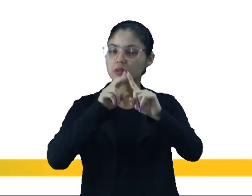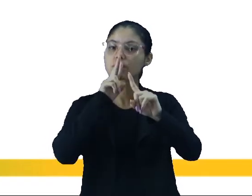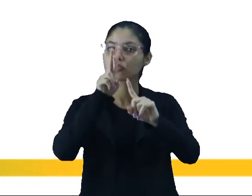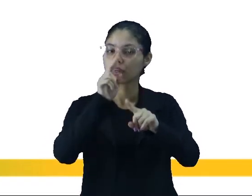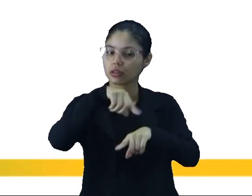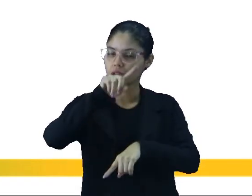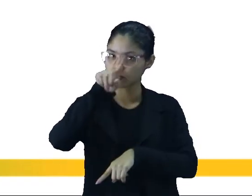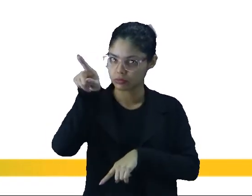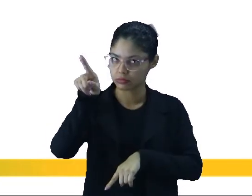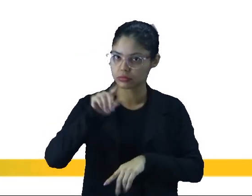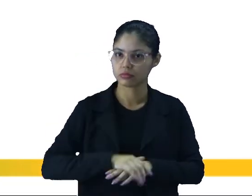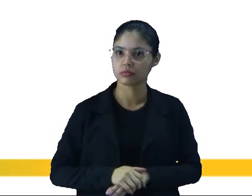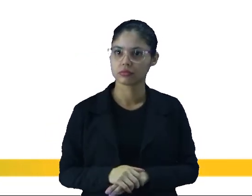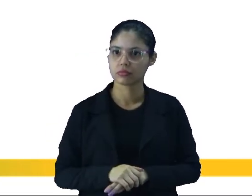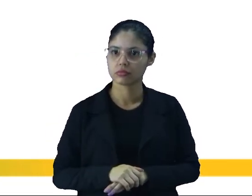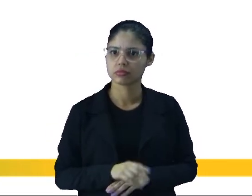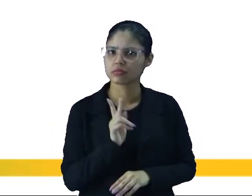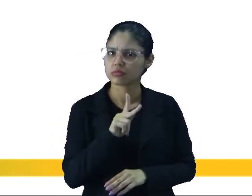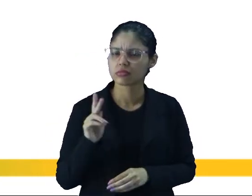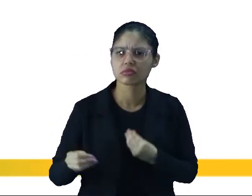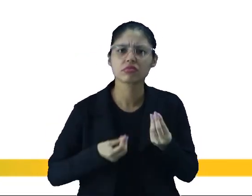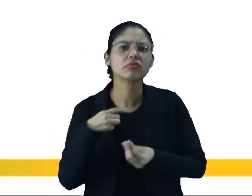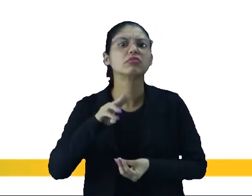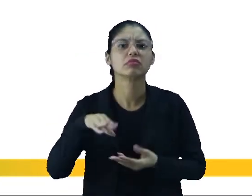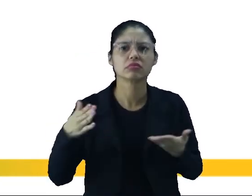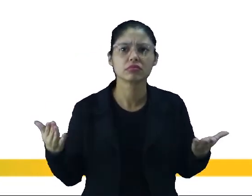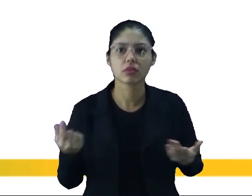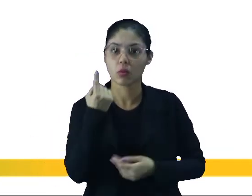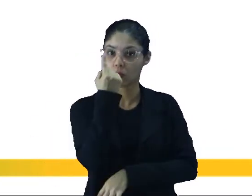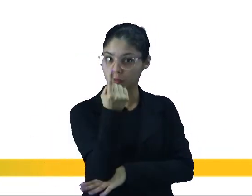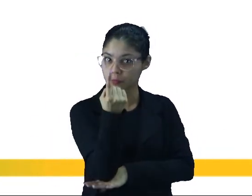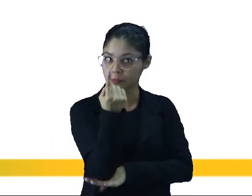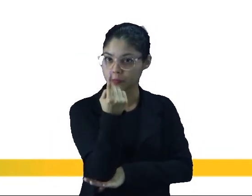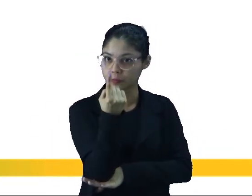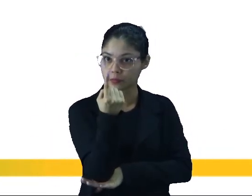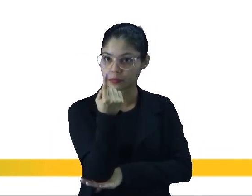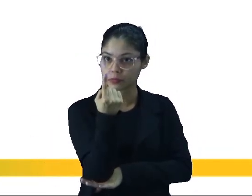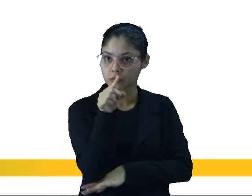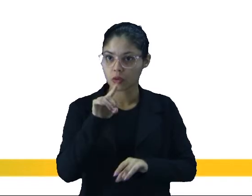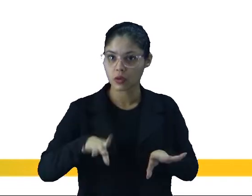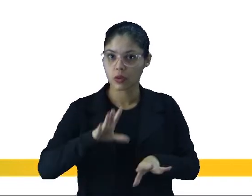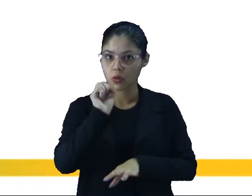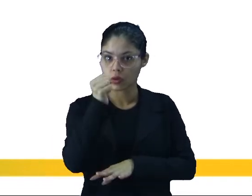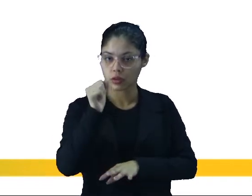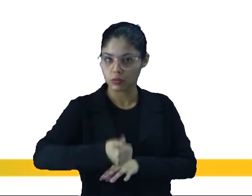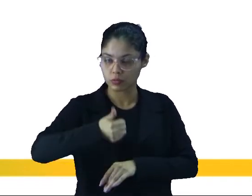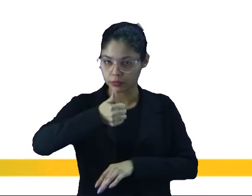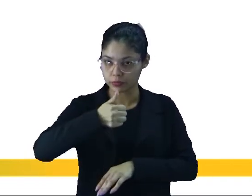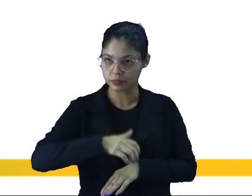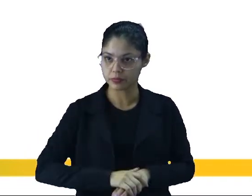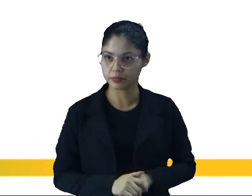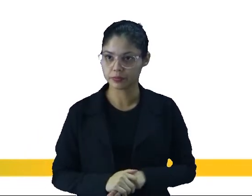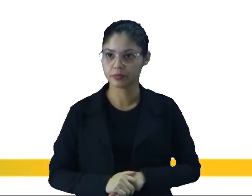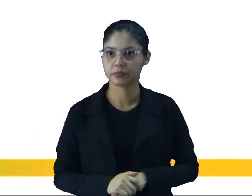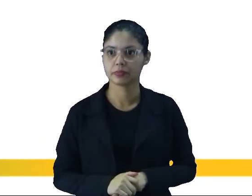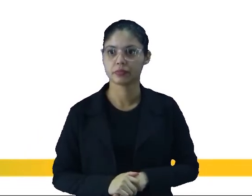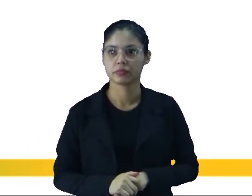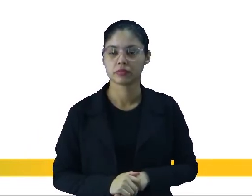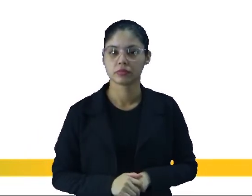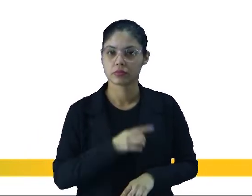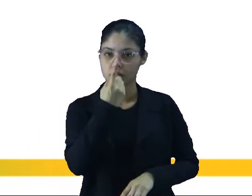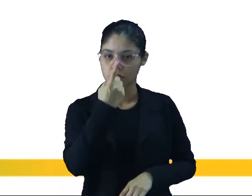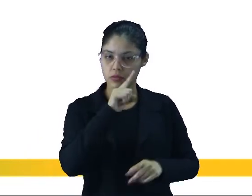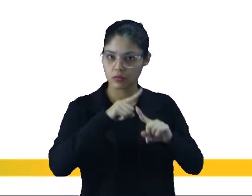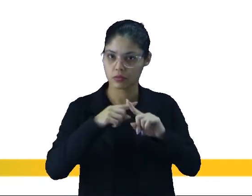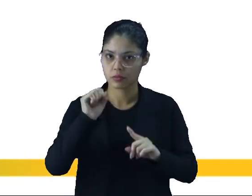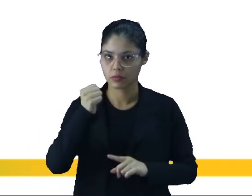calcular a raiz quadrada. Mas, professor, quem é o primeiro termo? 1. Quem é o último? 81. 1